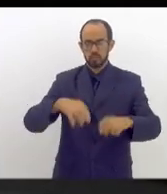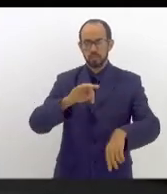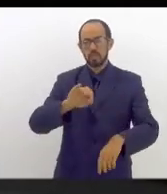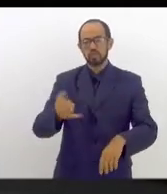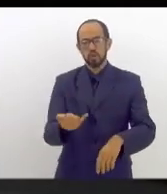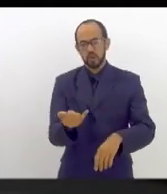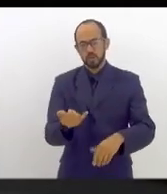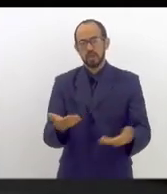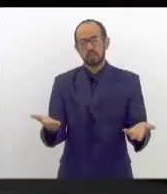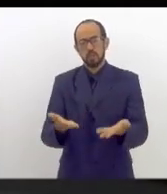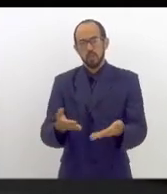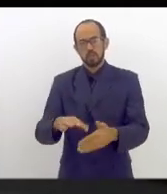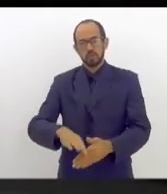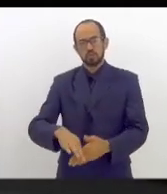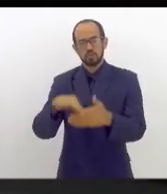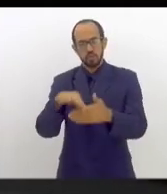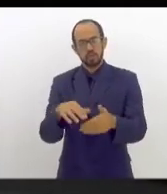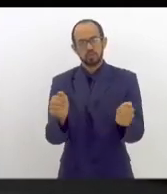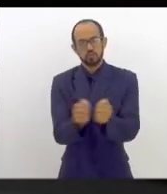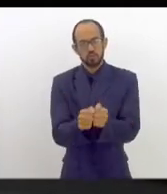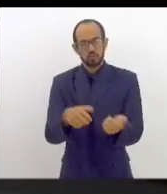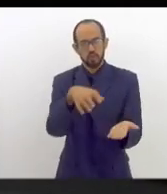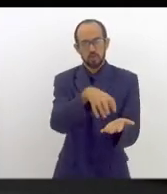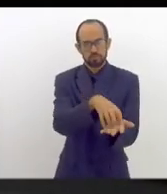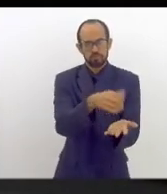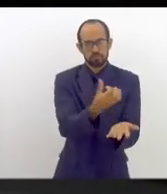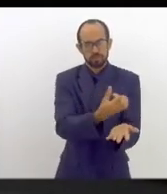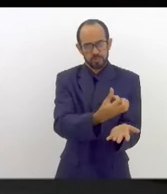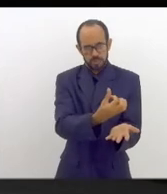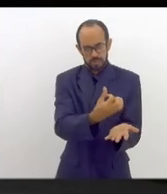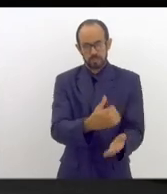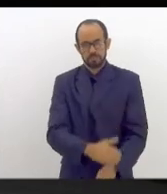titular junto a sexta Câmara criminal